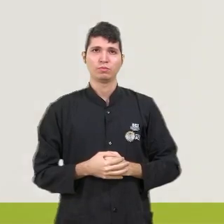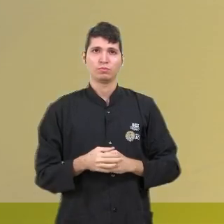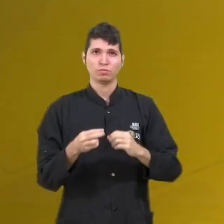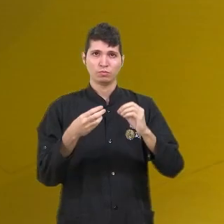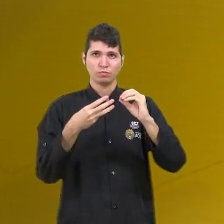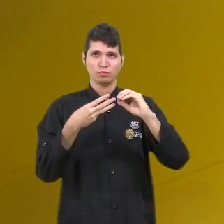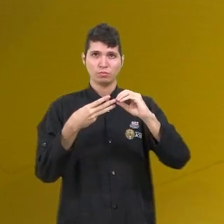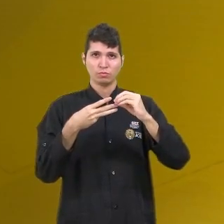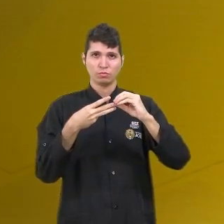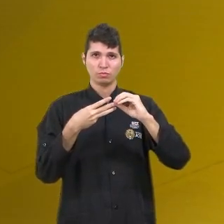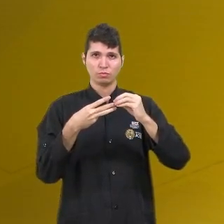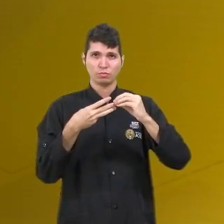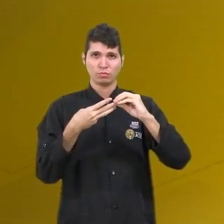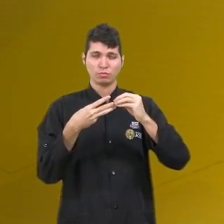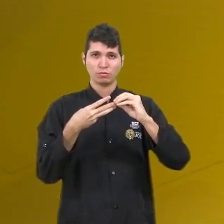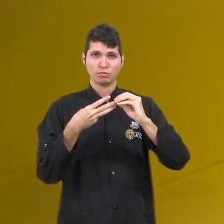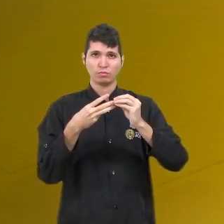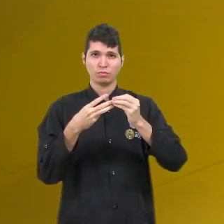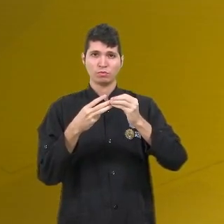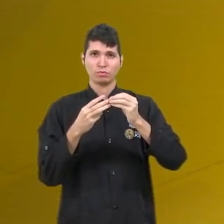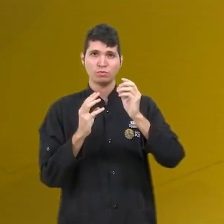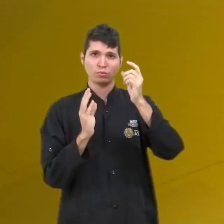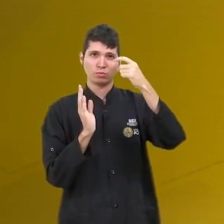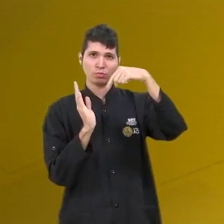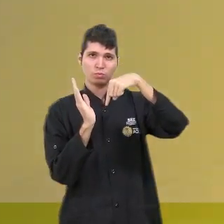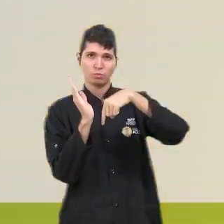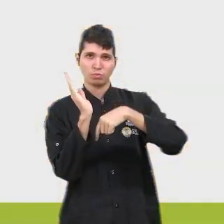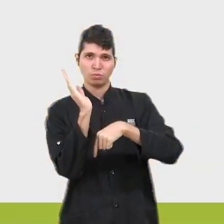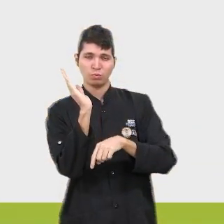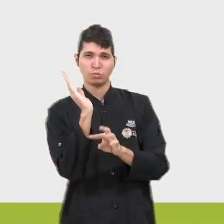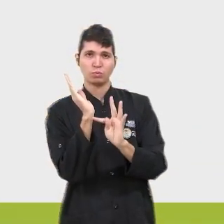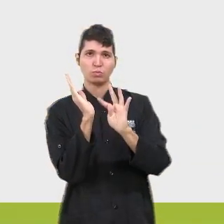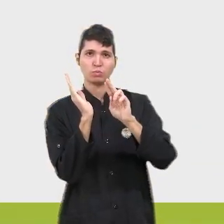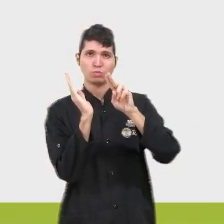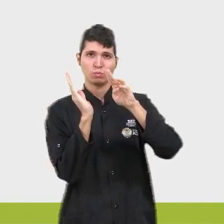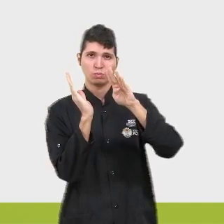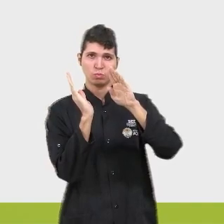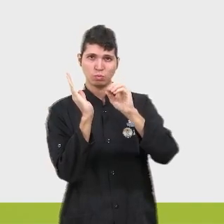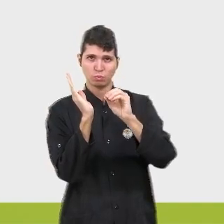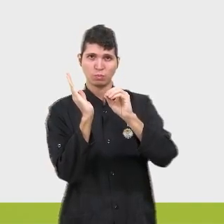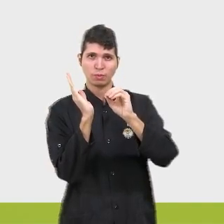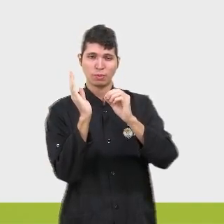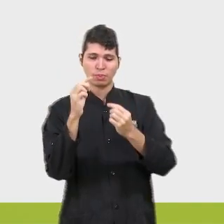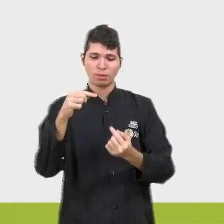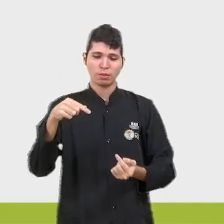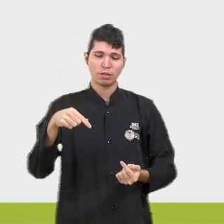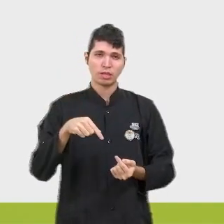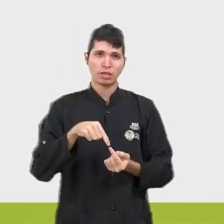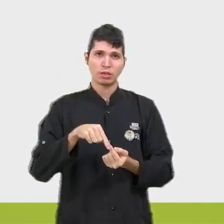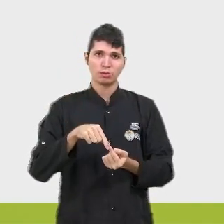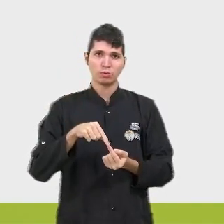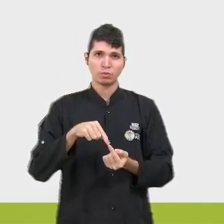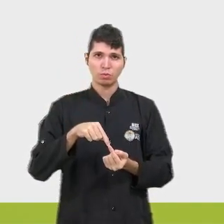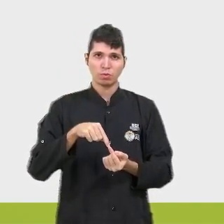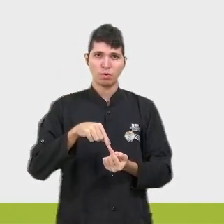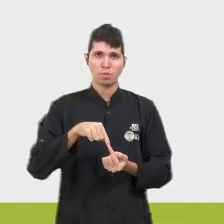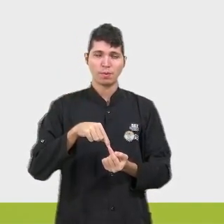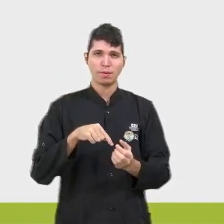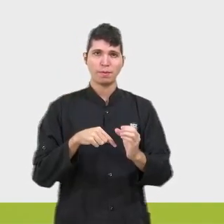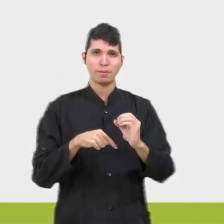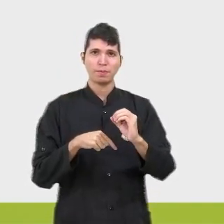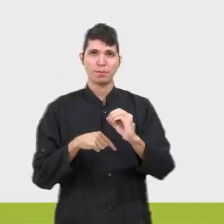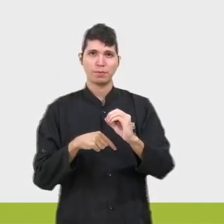que se chama tubo polínico, que alcançou a oosfera. Mas esse grão de pólen